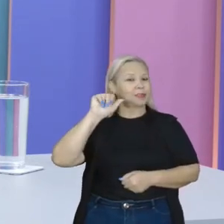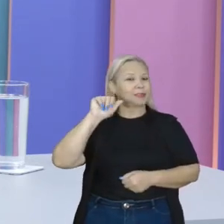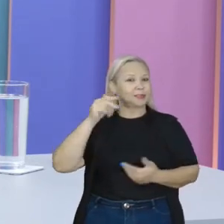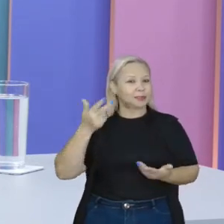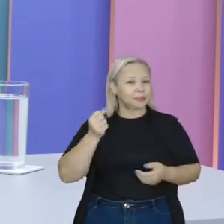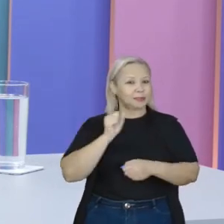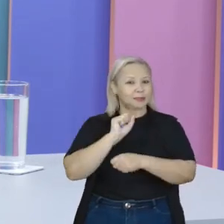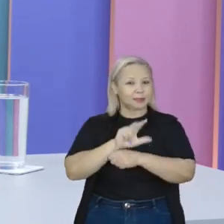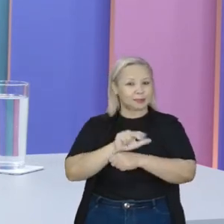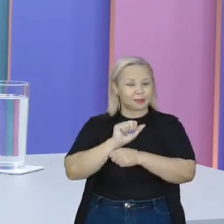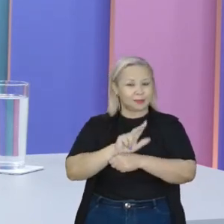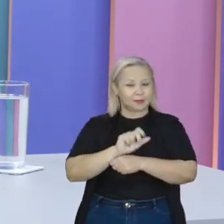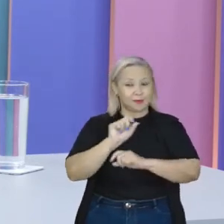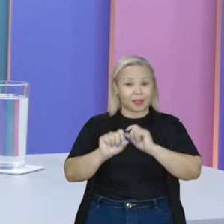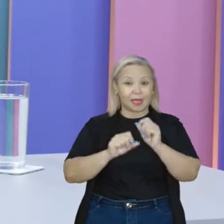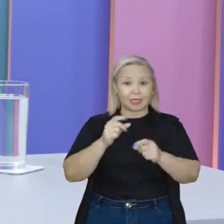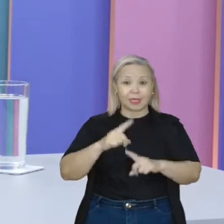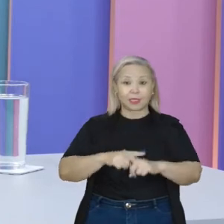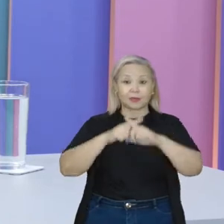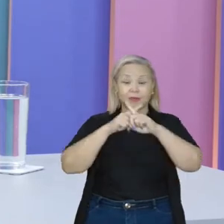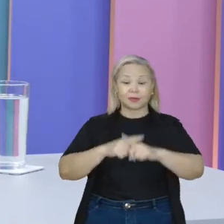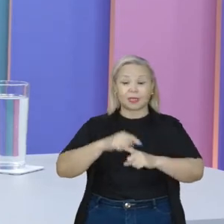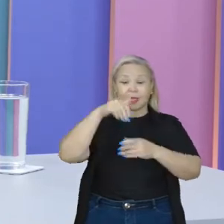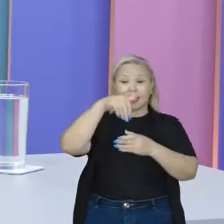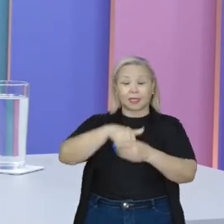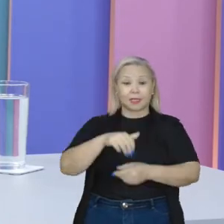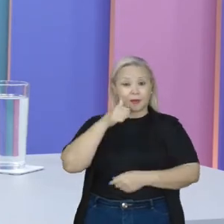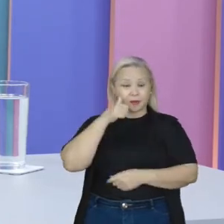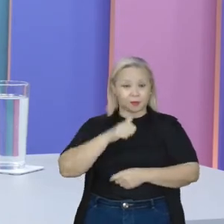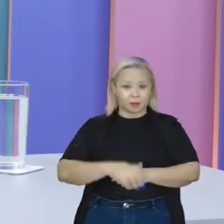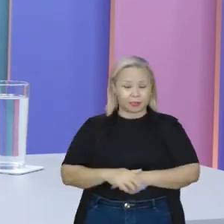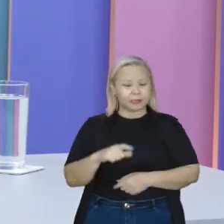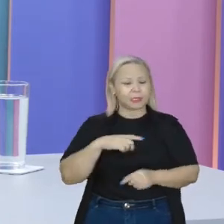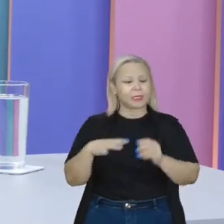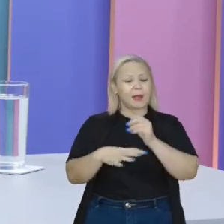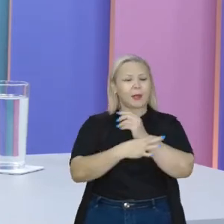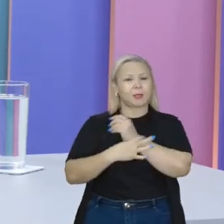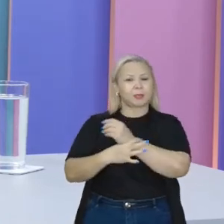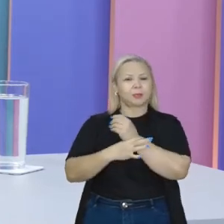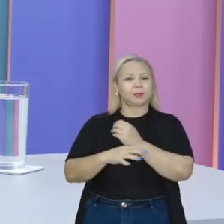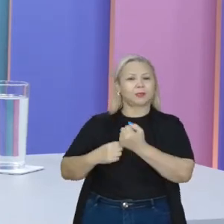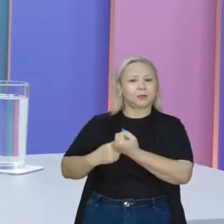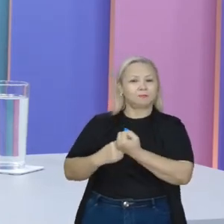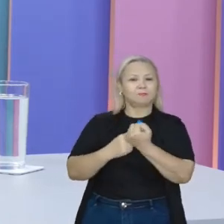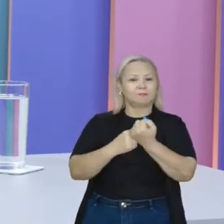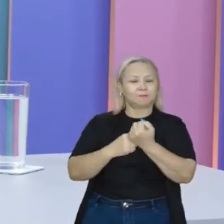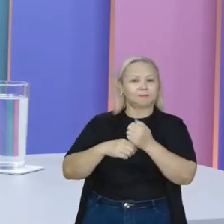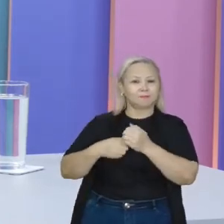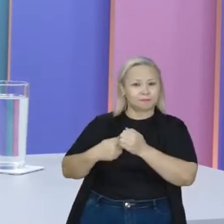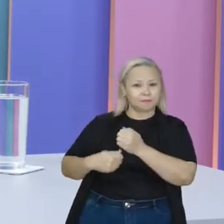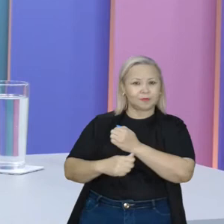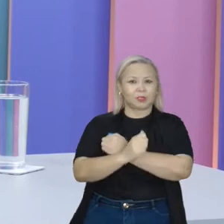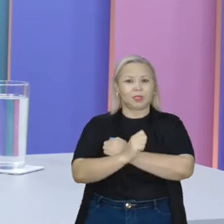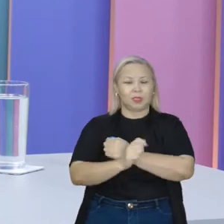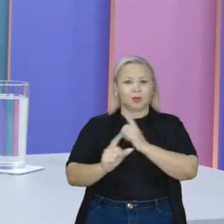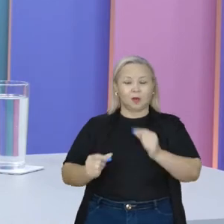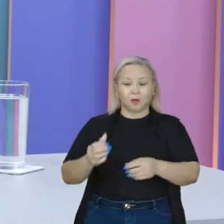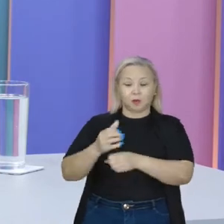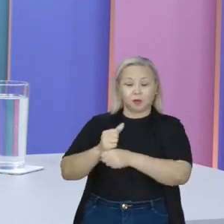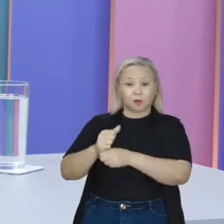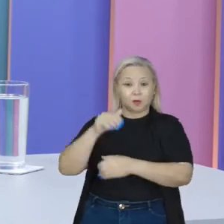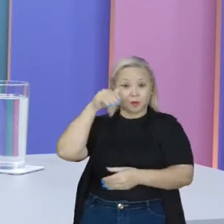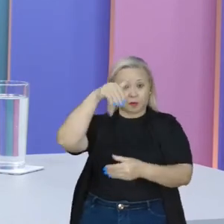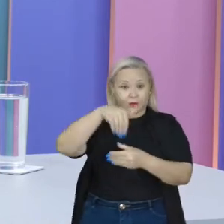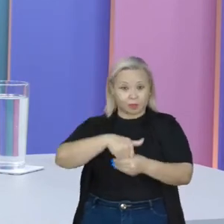na disputa eleitoral de mulheres, se a gente tem garantia de recurso, né, do fundo